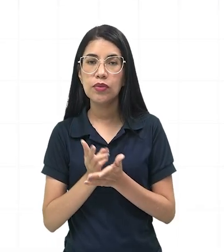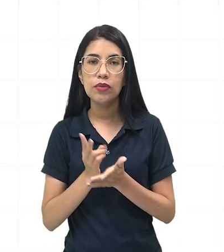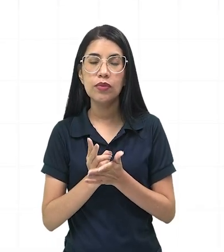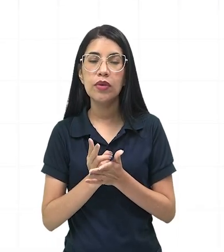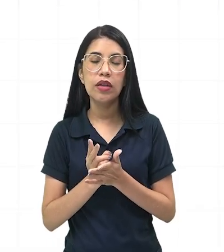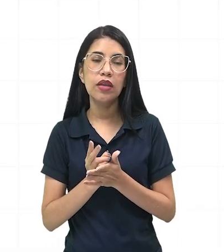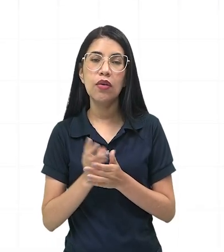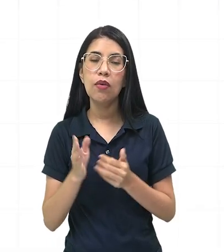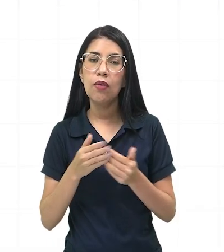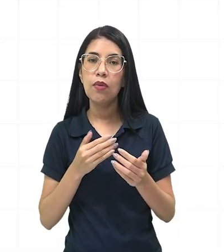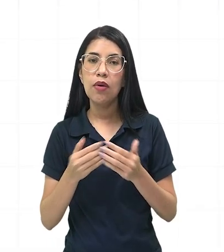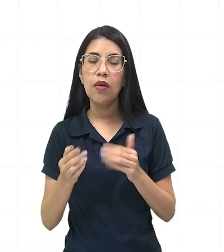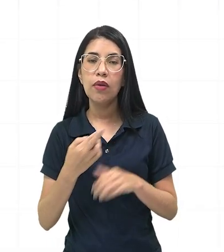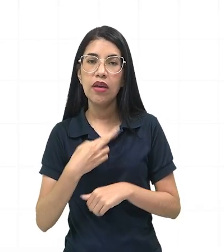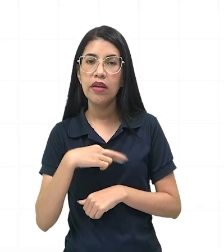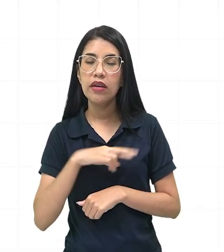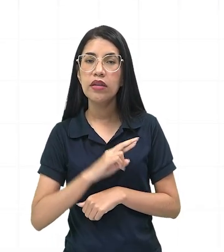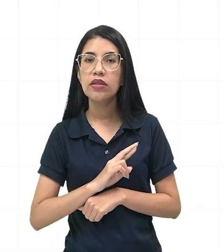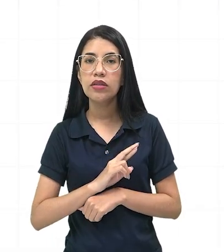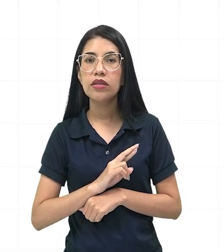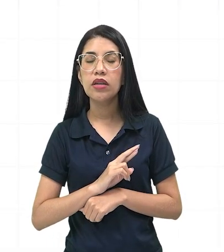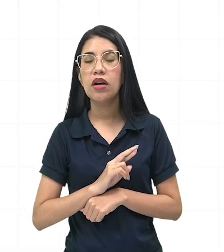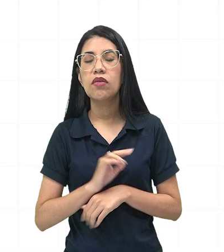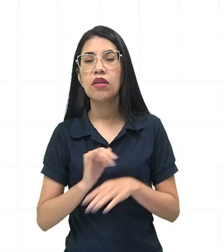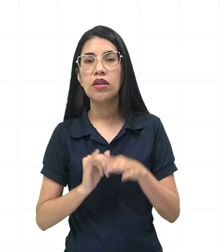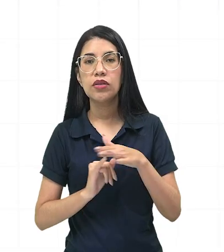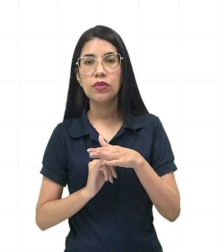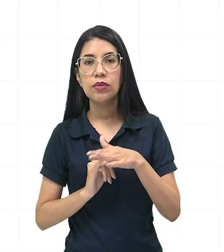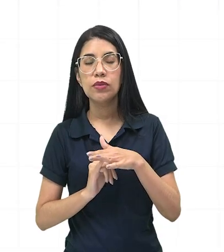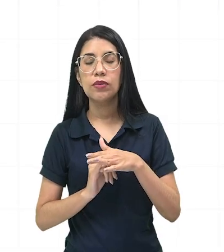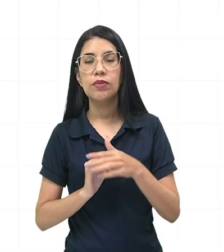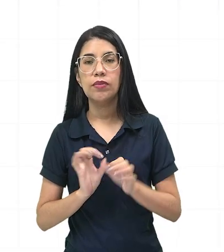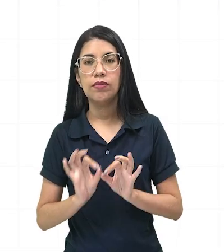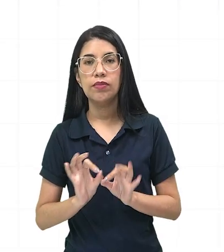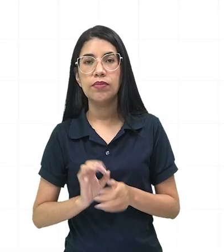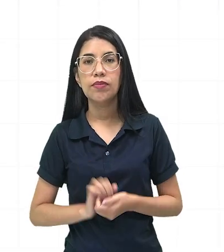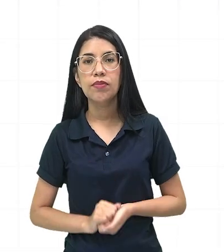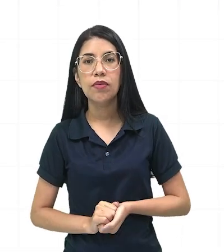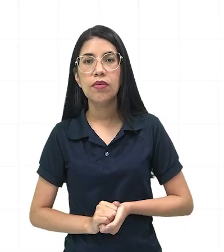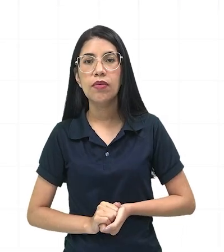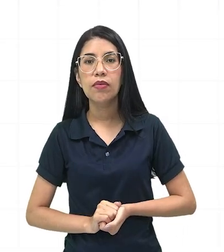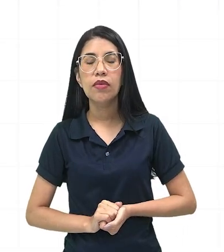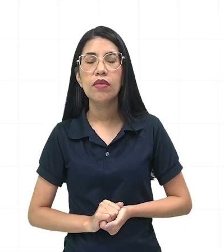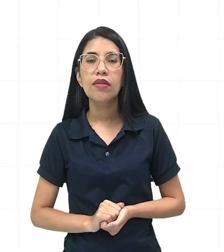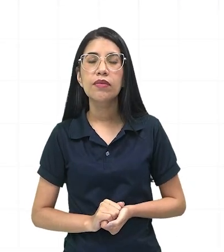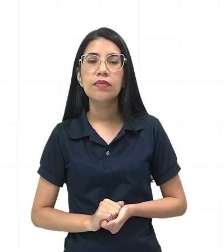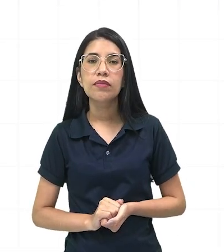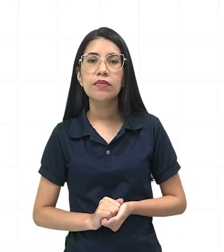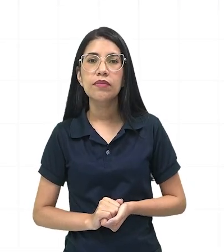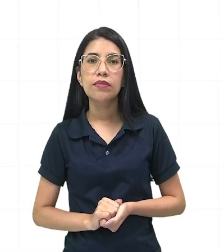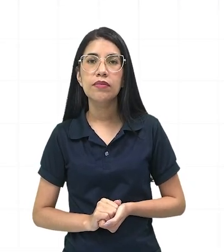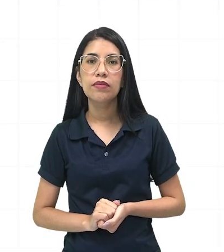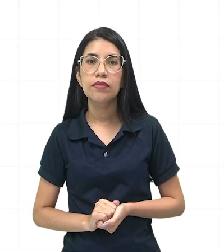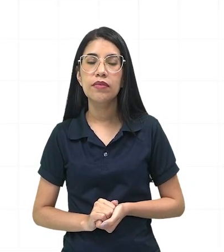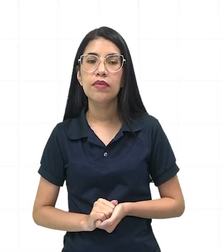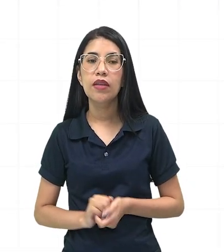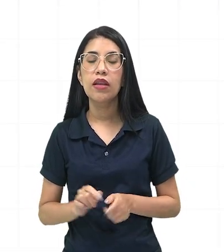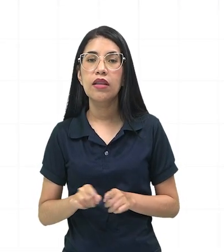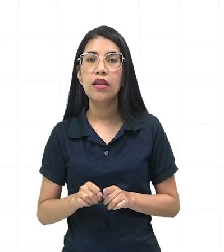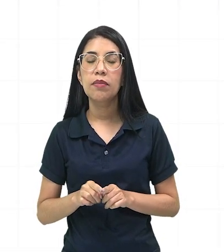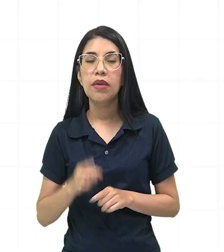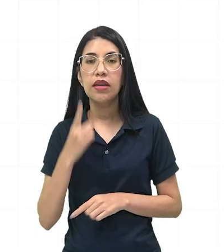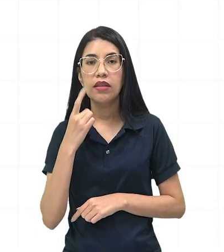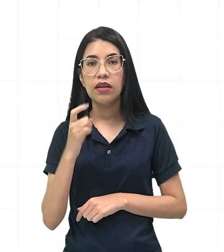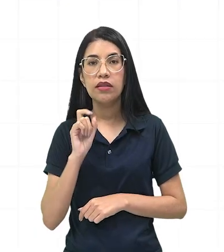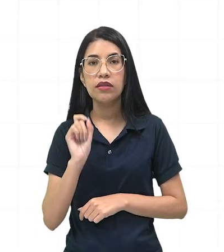qualquer estrutura de institucional religiosa, ok? E aqui é uma coisa bem interessante, na